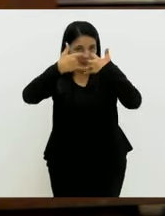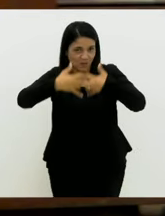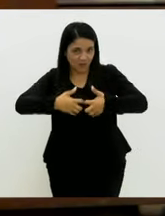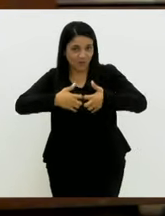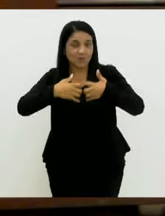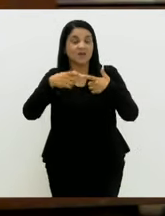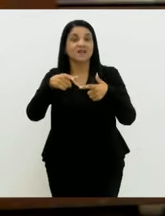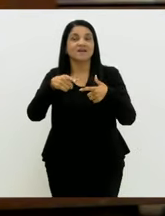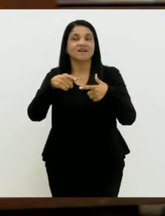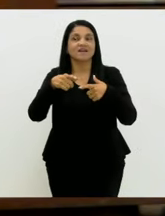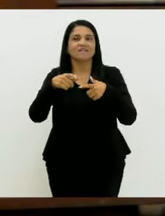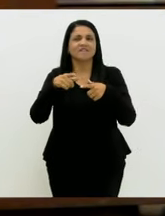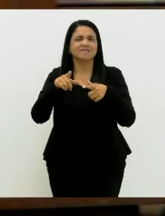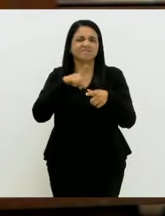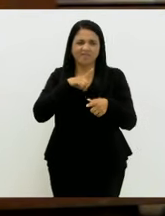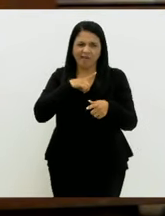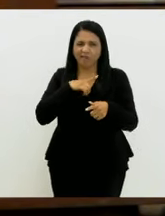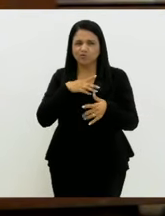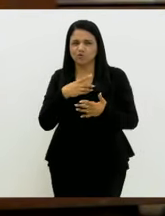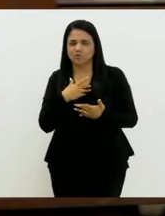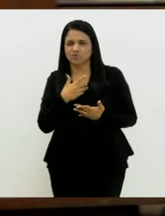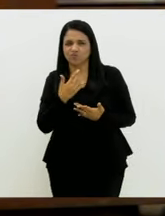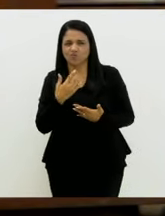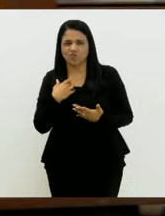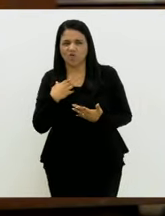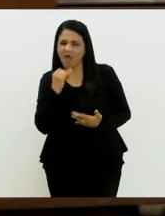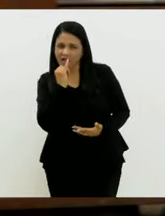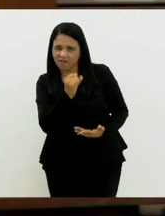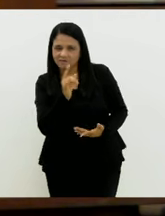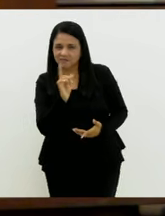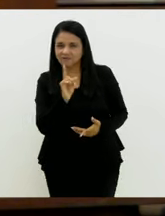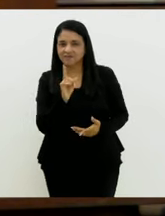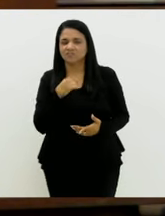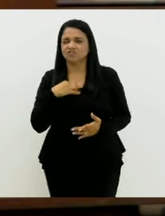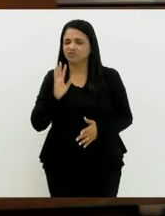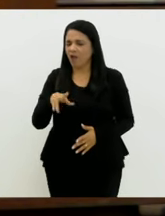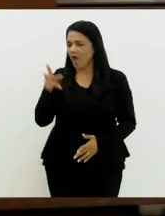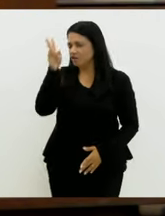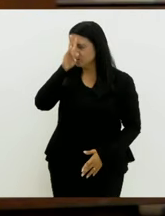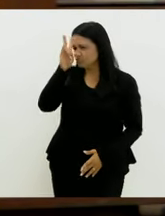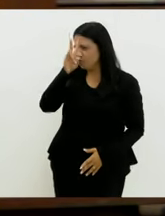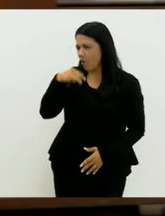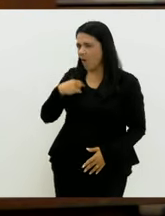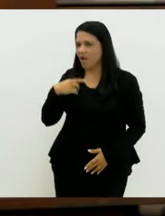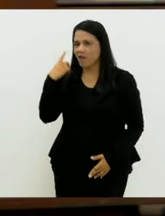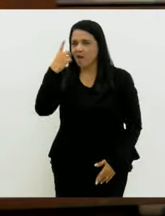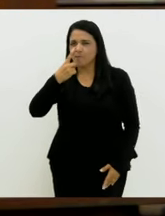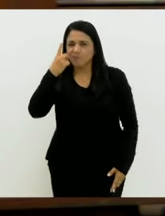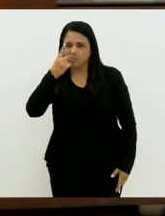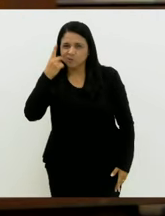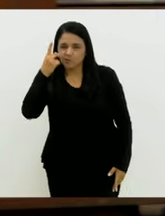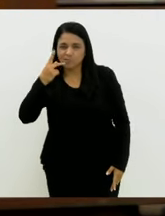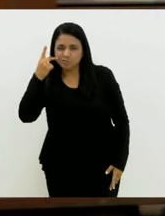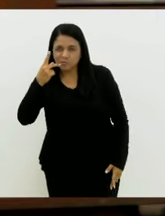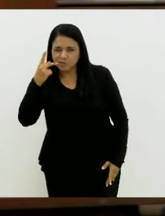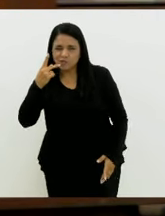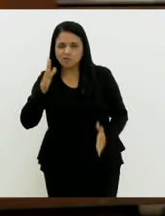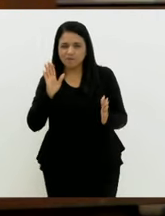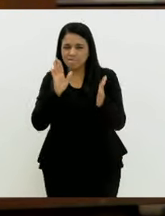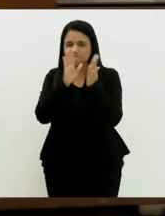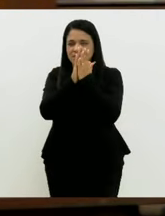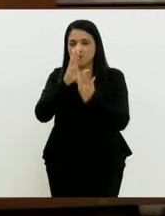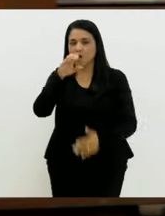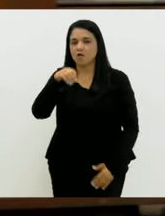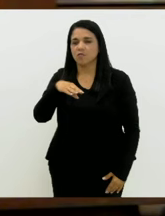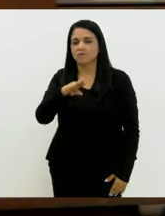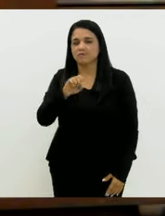desavisado, desocupado, que vem falar: já vi essa história antes, político enfrentando a Concer, depois fica quieto. Eu quero dizer